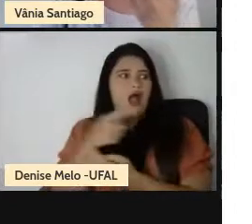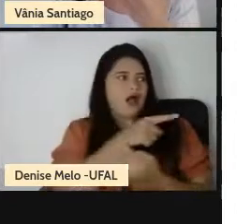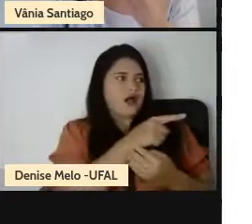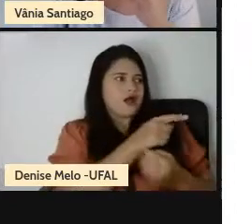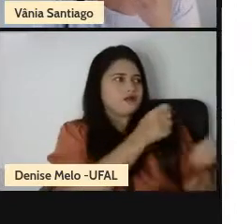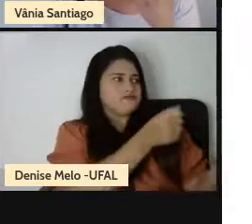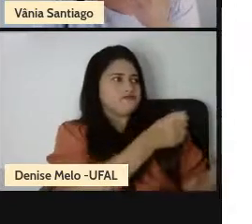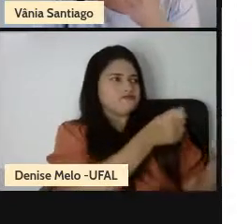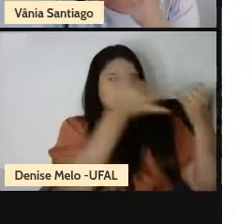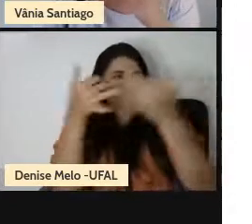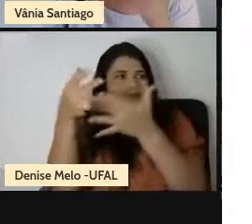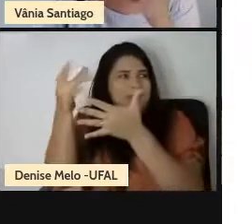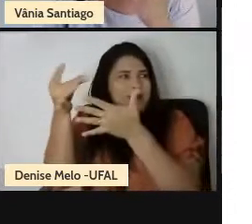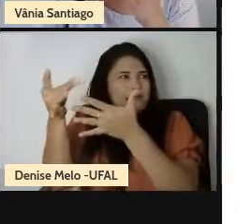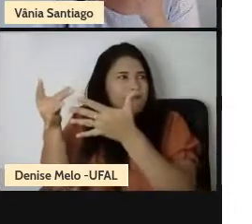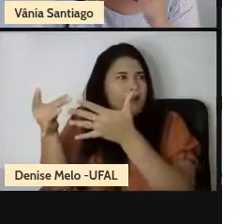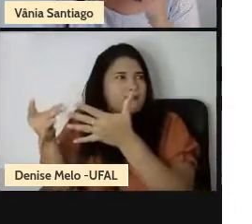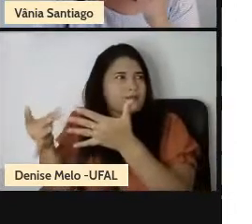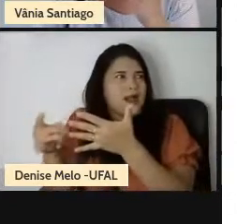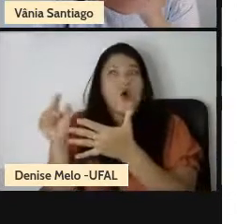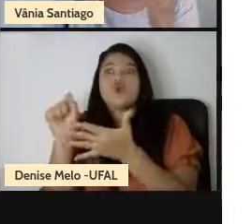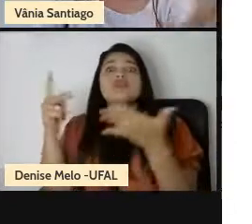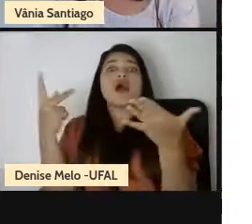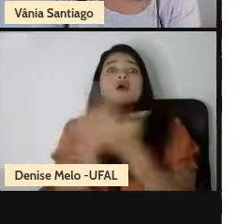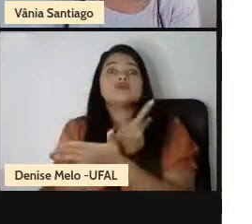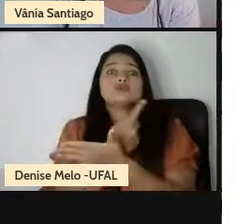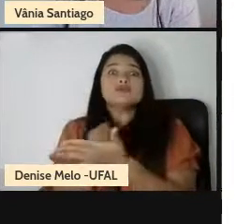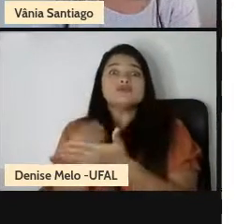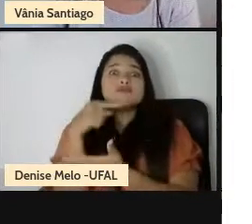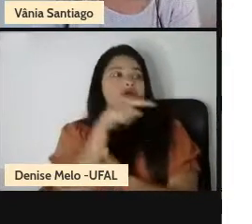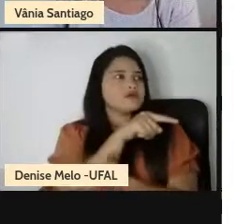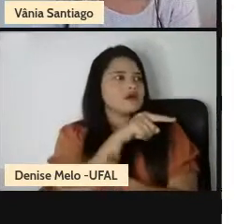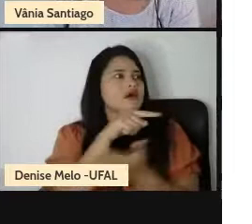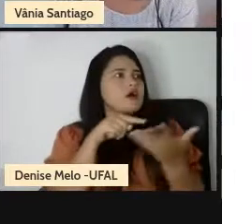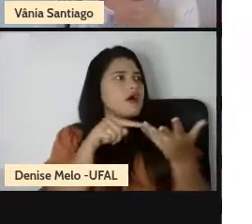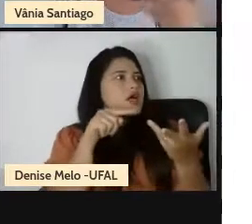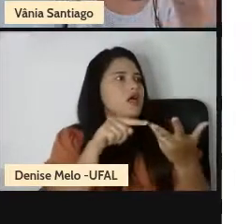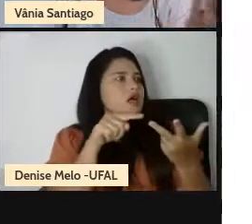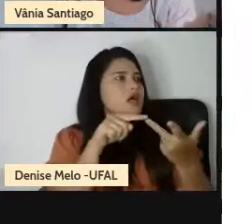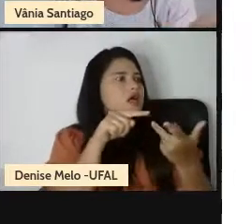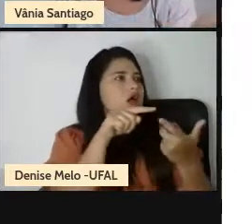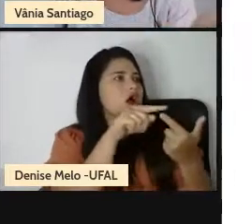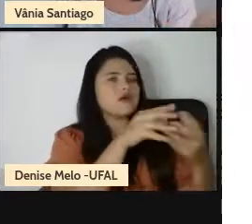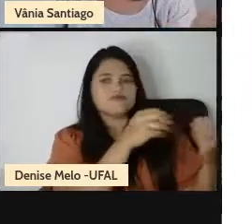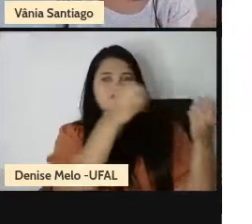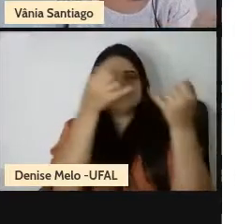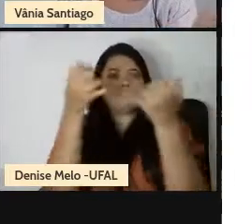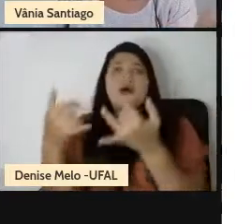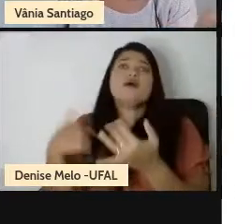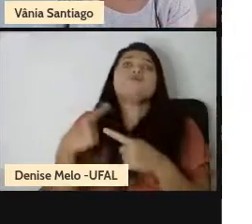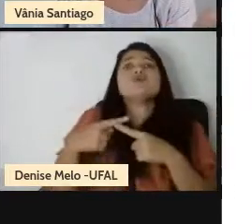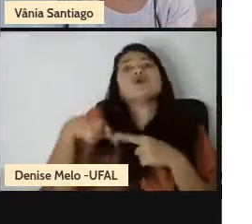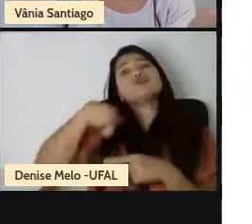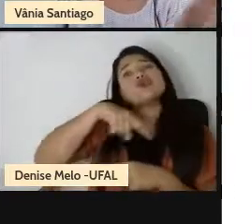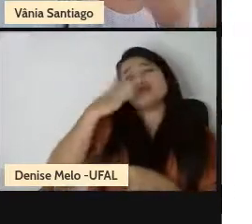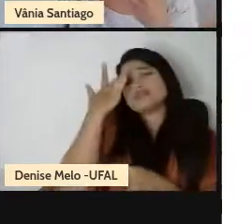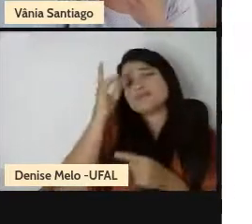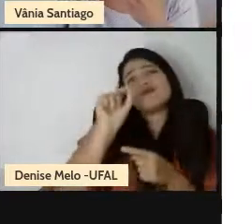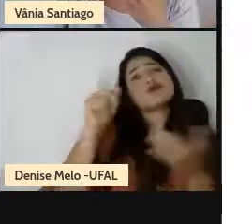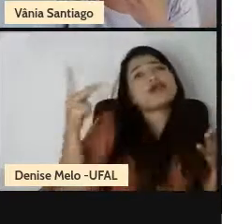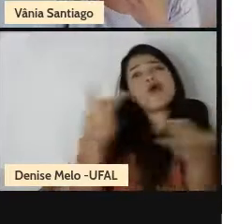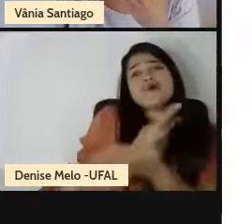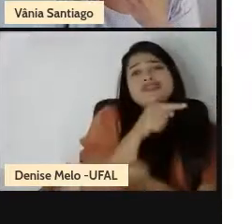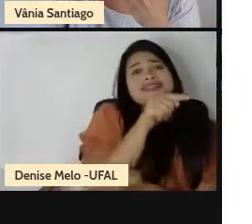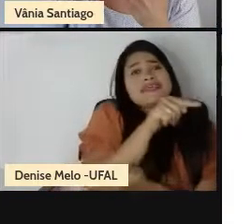toda a situação que estava acontecendo ali, né? A gente não sabe o que pode acontecer, se as pessoas iam chegar às vias de fato ou não ali,